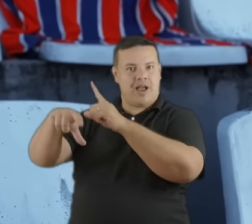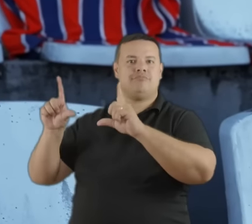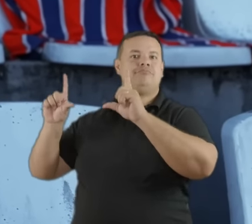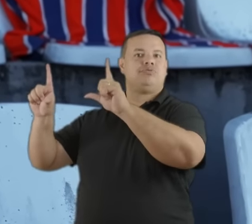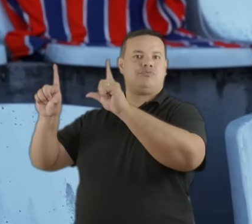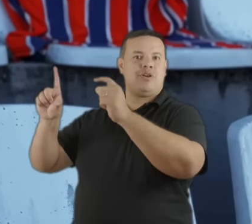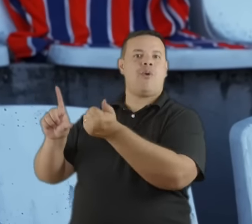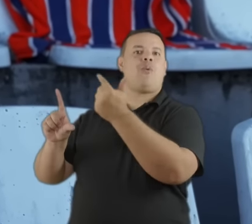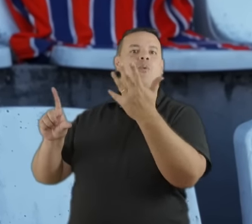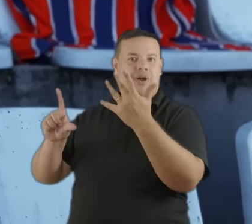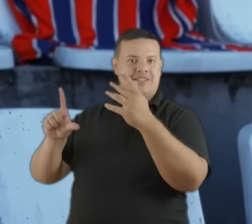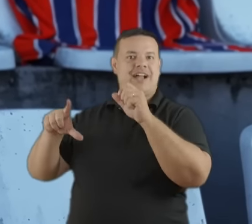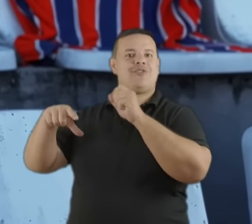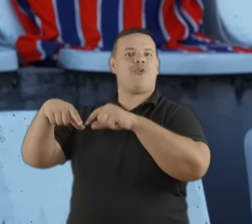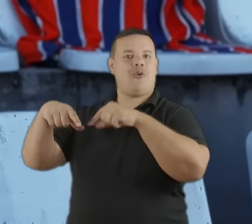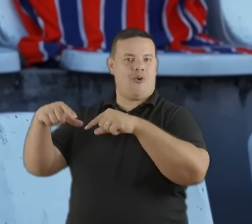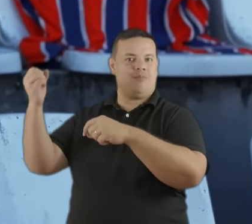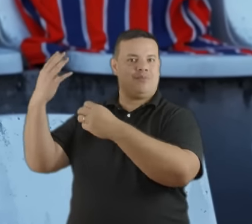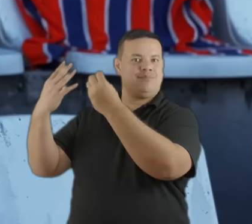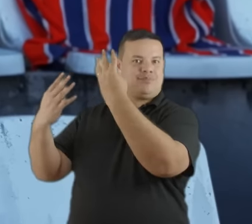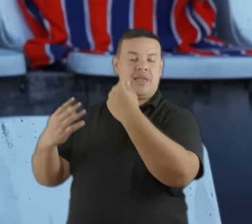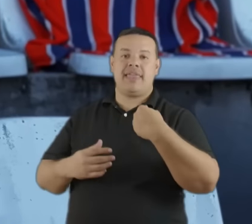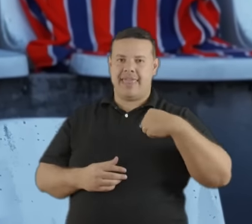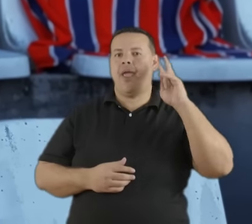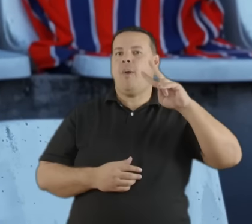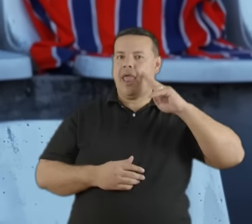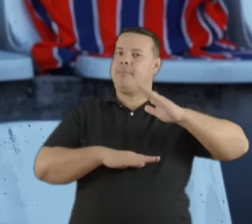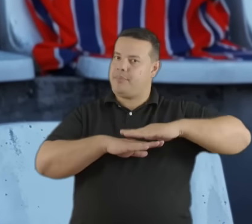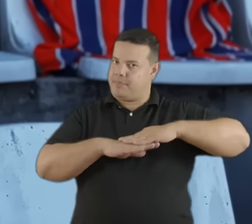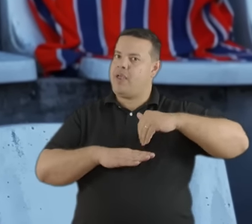Me lembro bem que eu fiz o gol e no final meu pai,